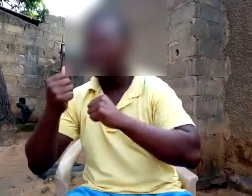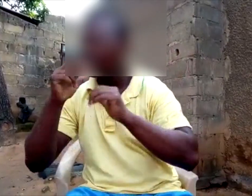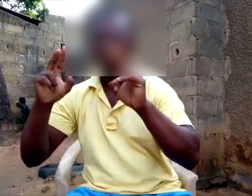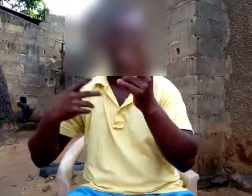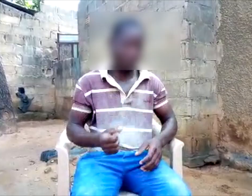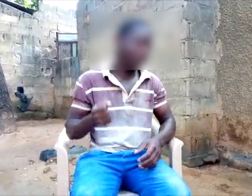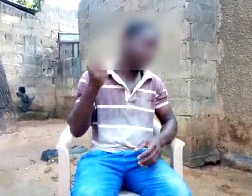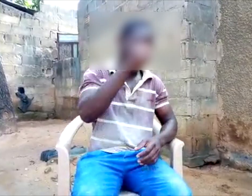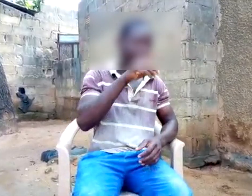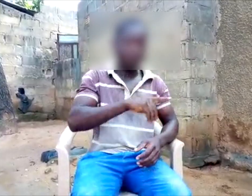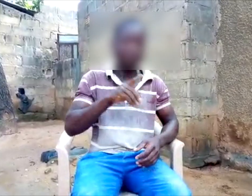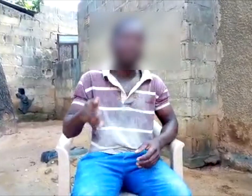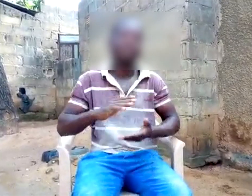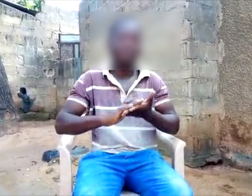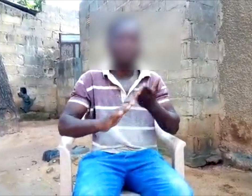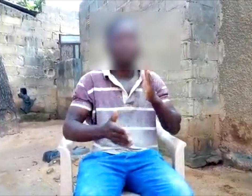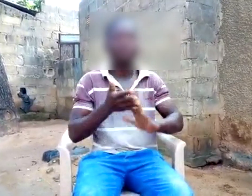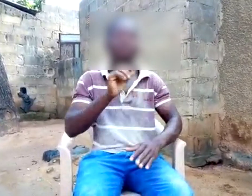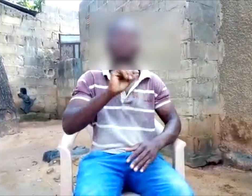e fumava.